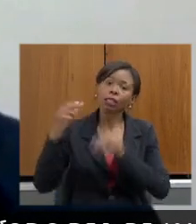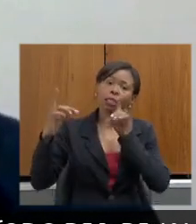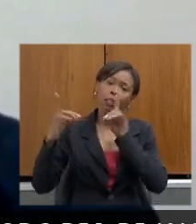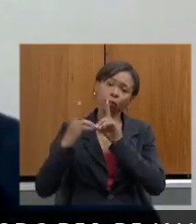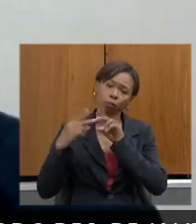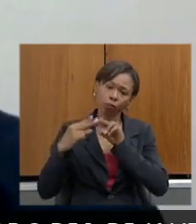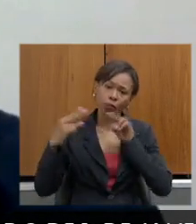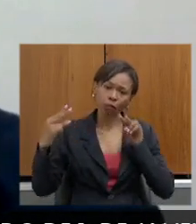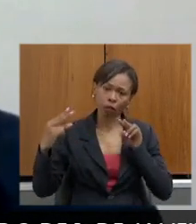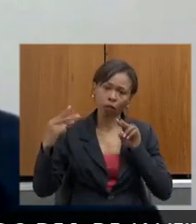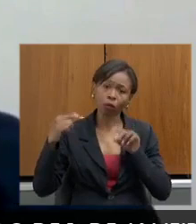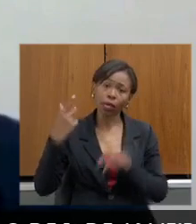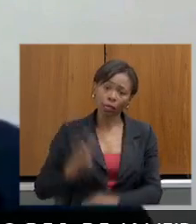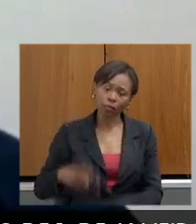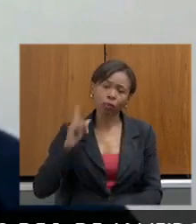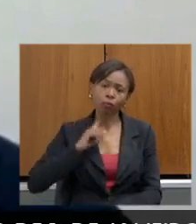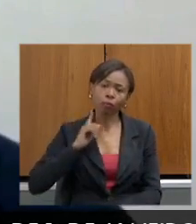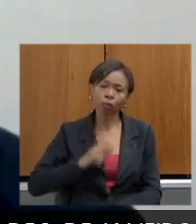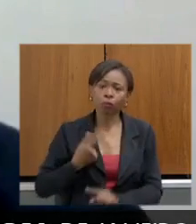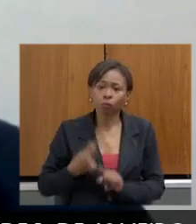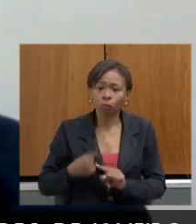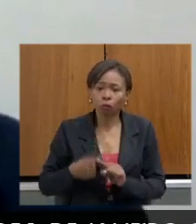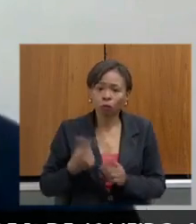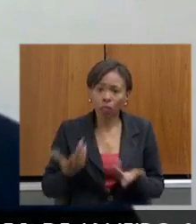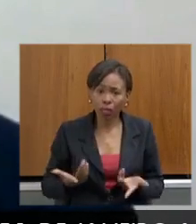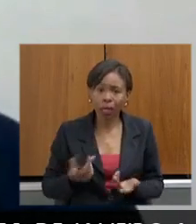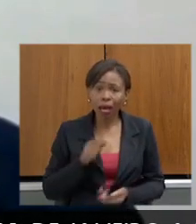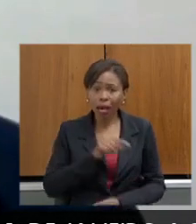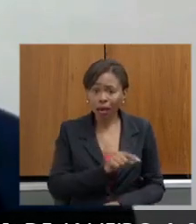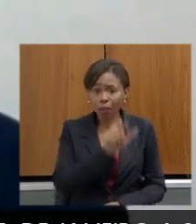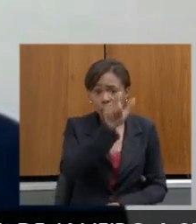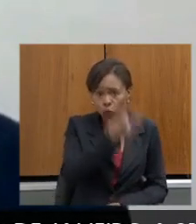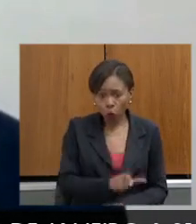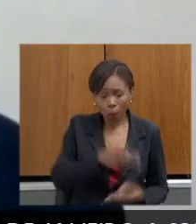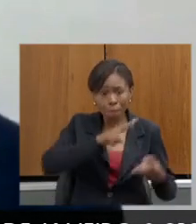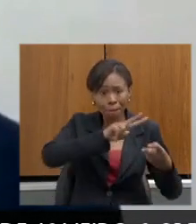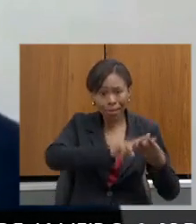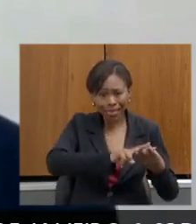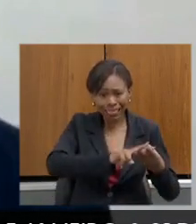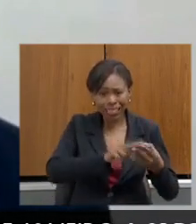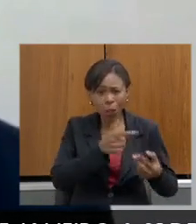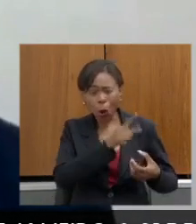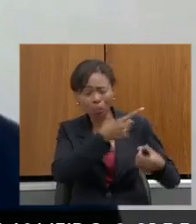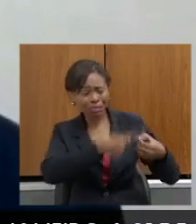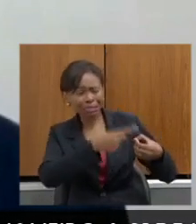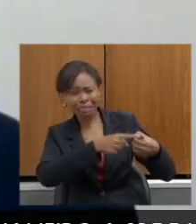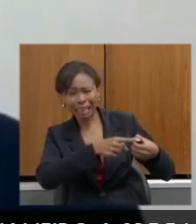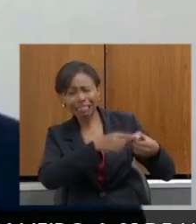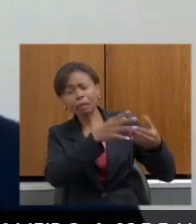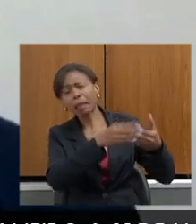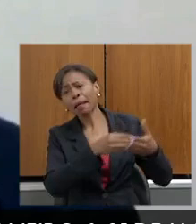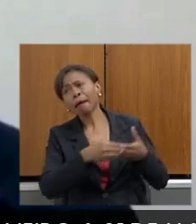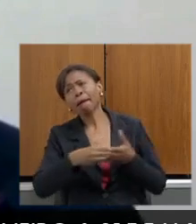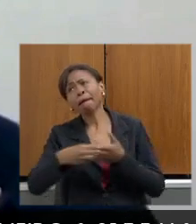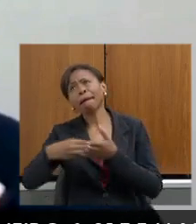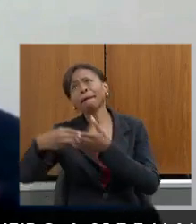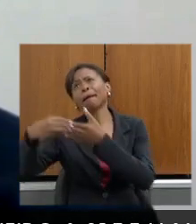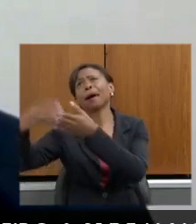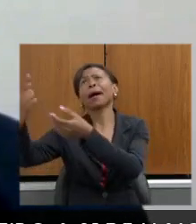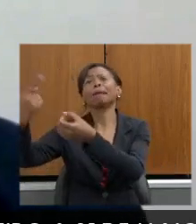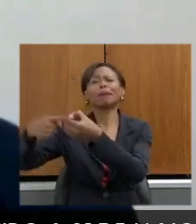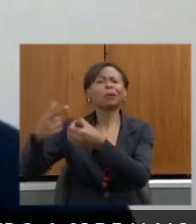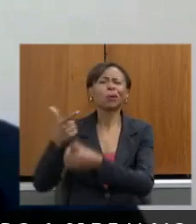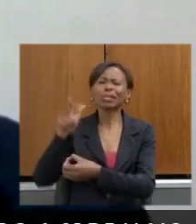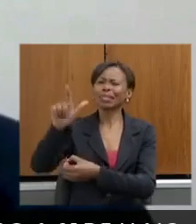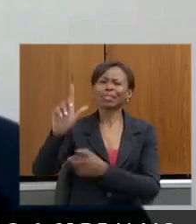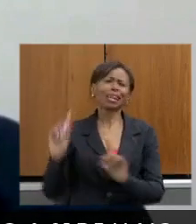Gerais por quê Porque aí o preço de Abadia dos Dourados nutrientes e levado para Patrocínio mas sim para